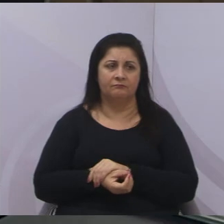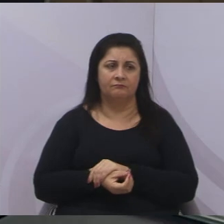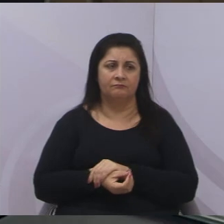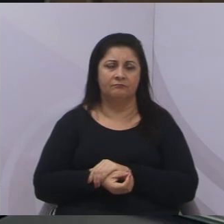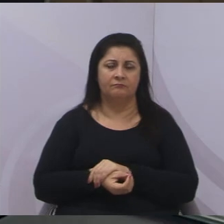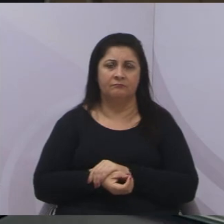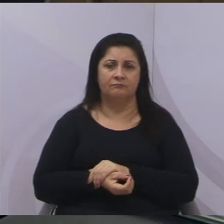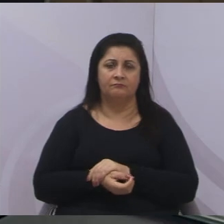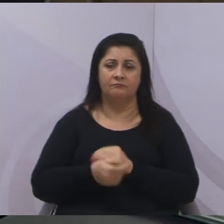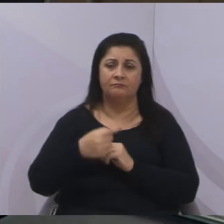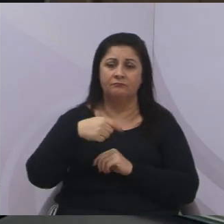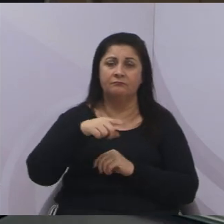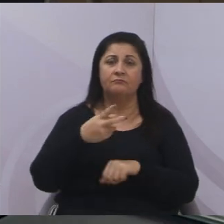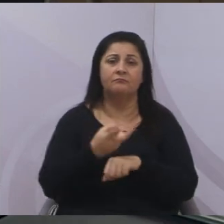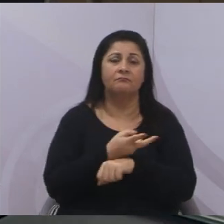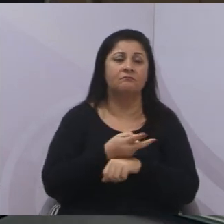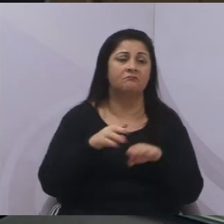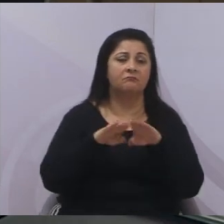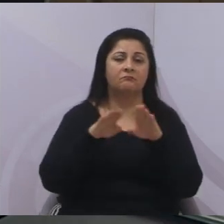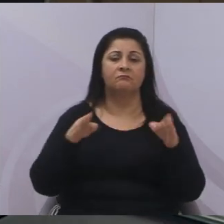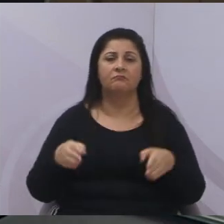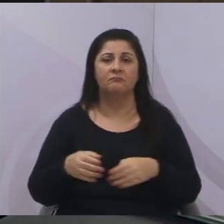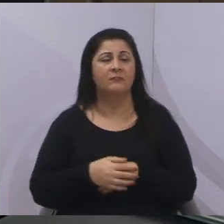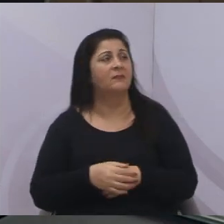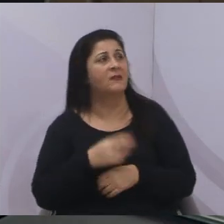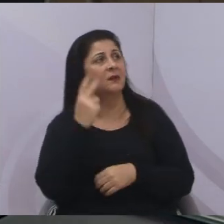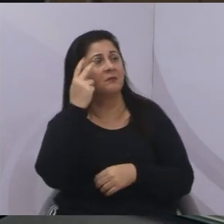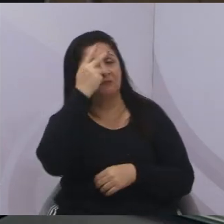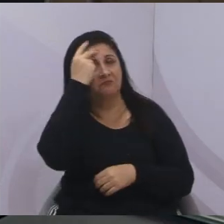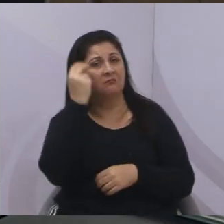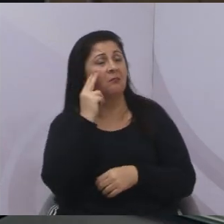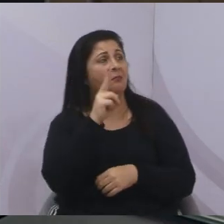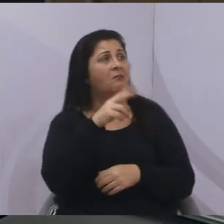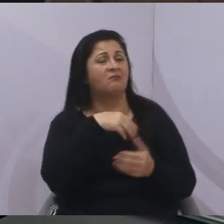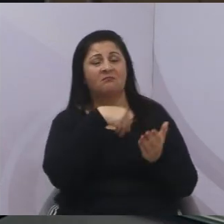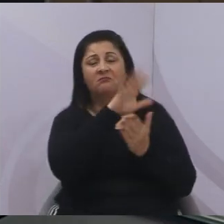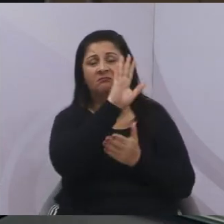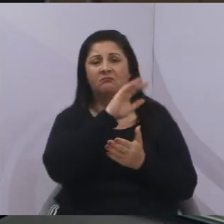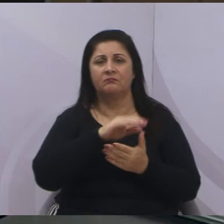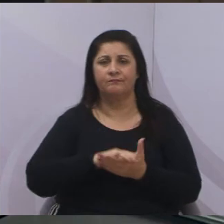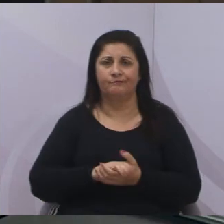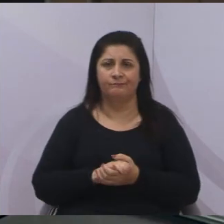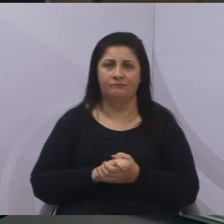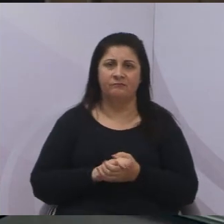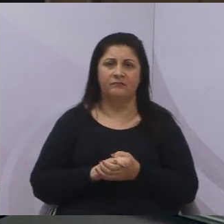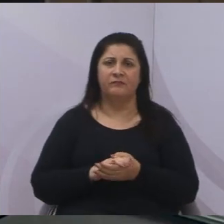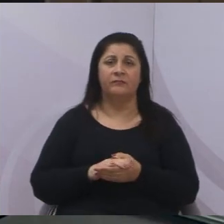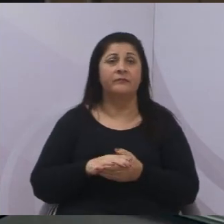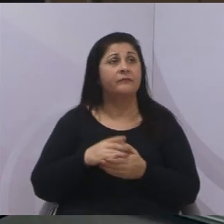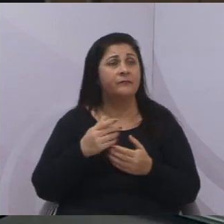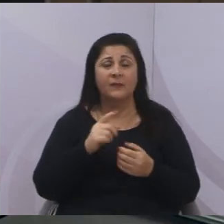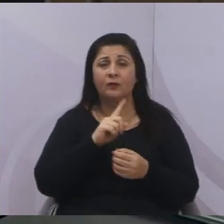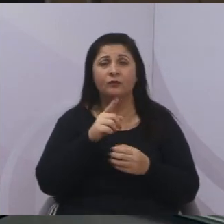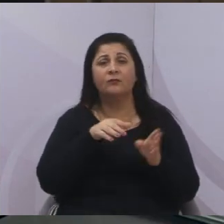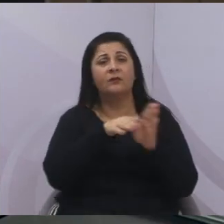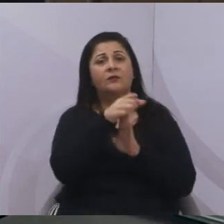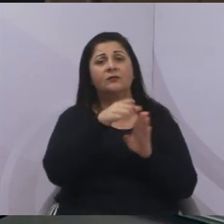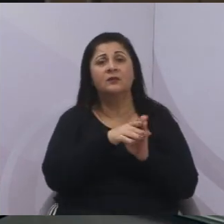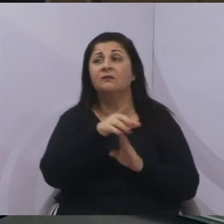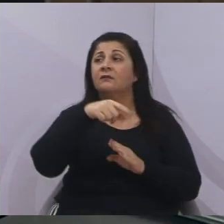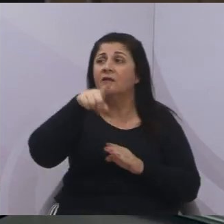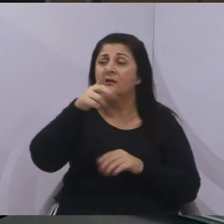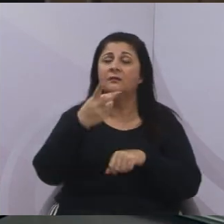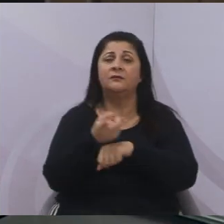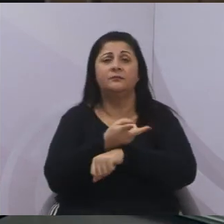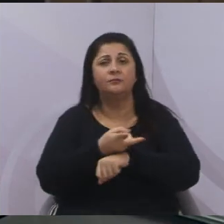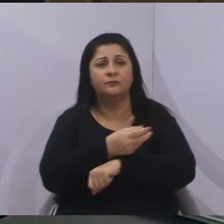no balcão, o atendente não dá essa informação de acordo, vai lá, busca... fala com a